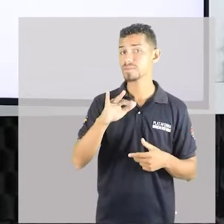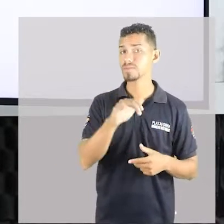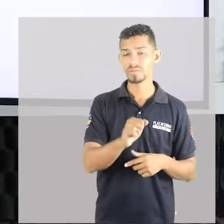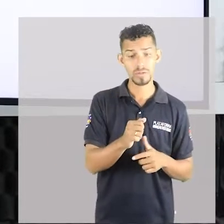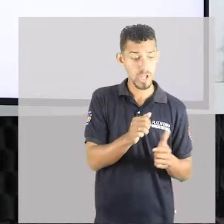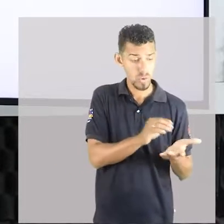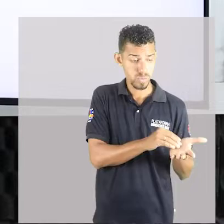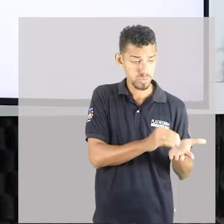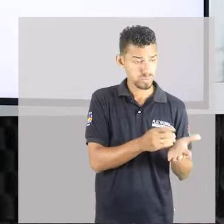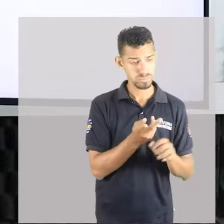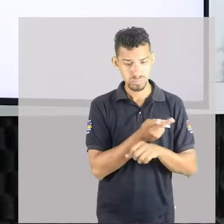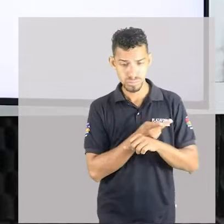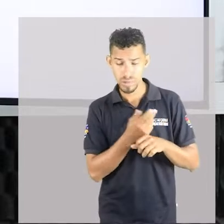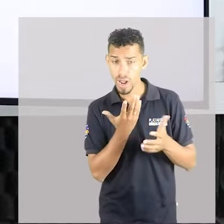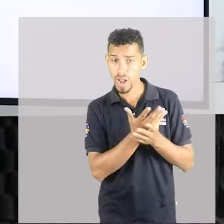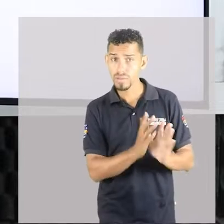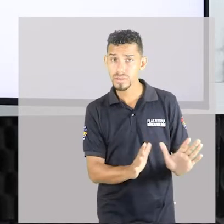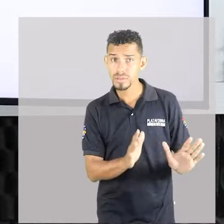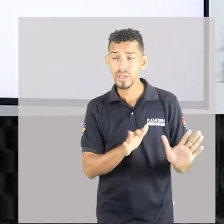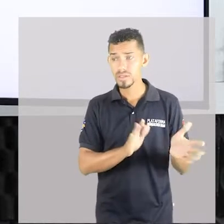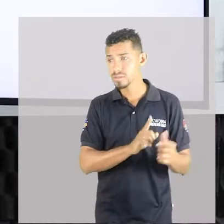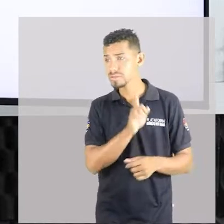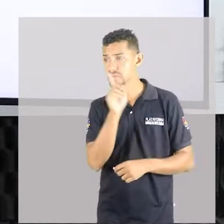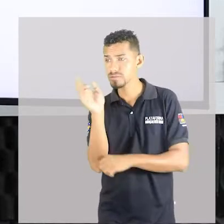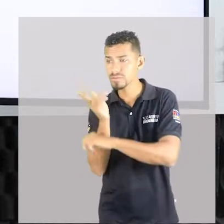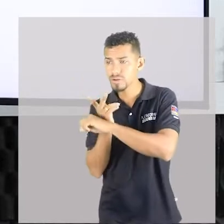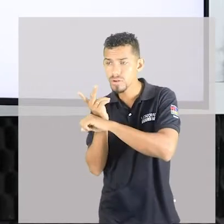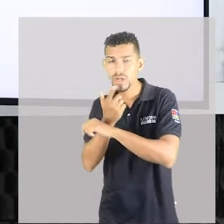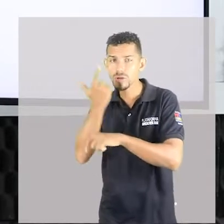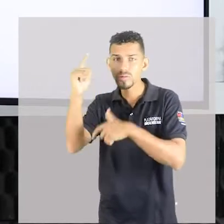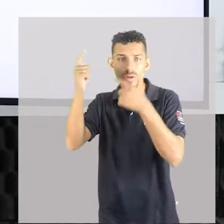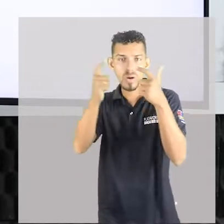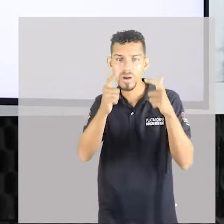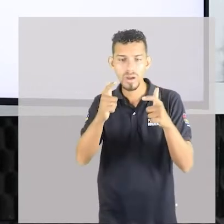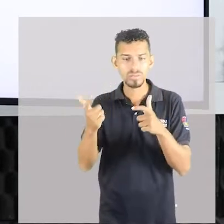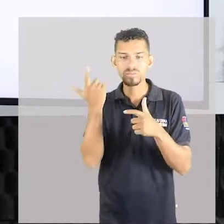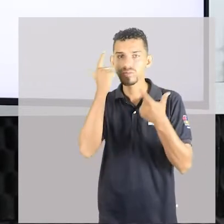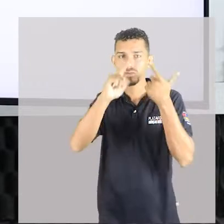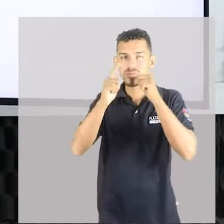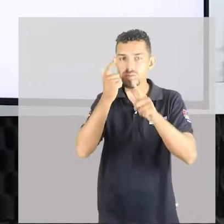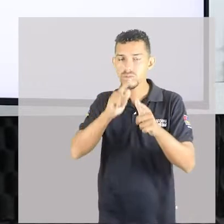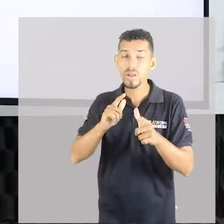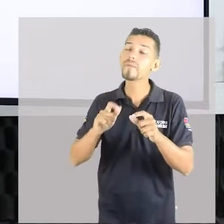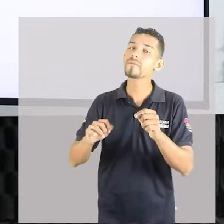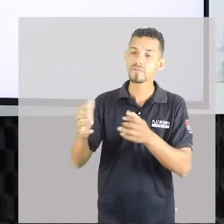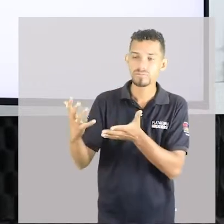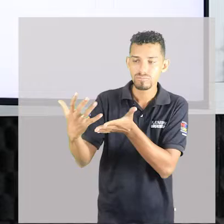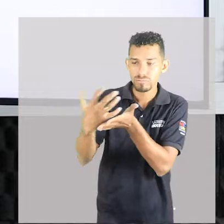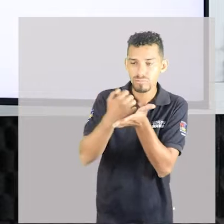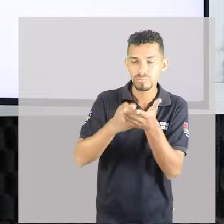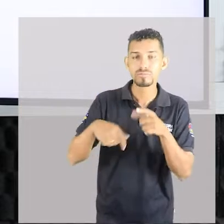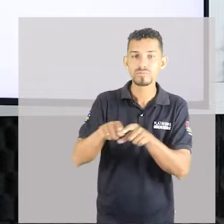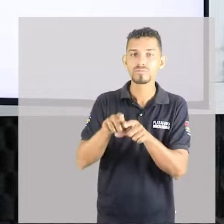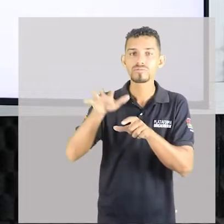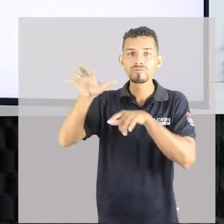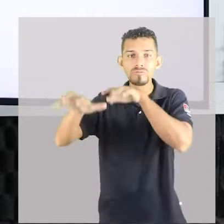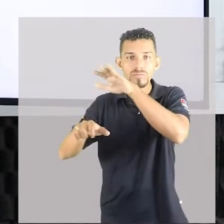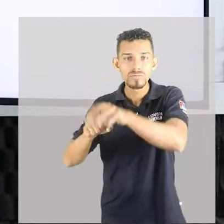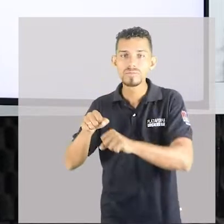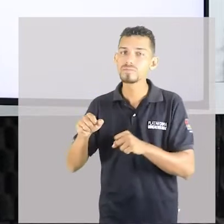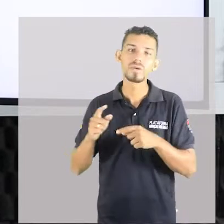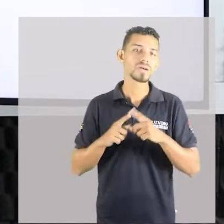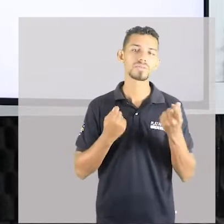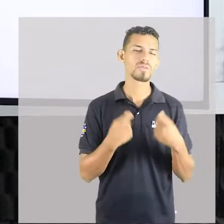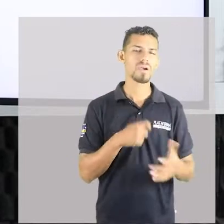aqui, já está escasso, já está acabando. Então, eu preciso de outros locais para que eu possa, então, fazer essa retirada também. Mas eu não